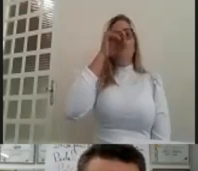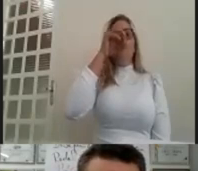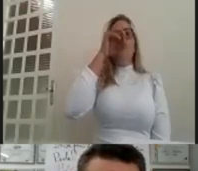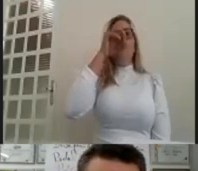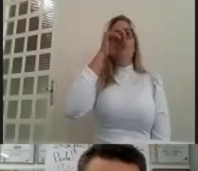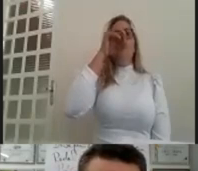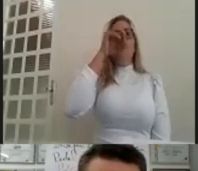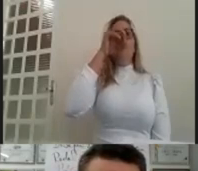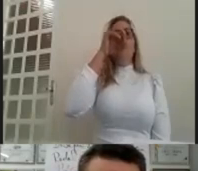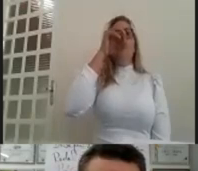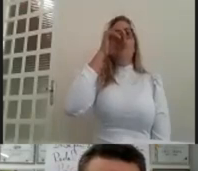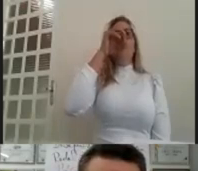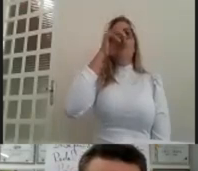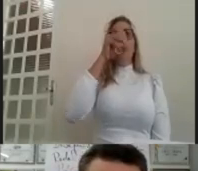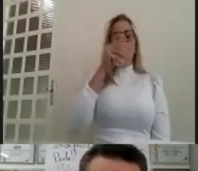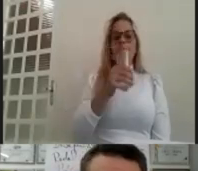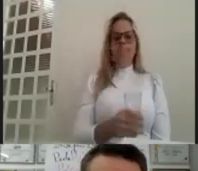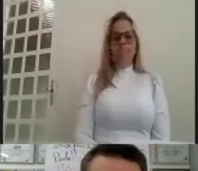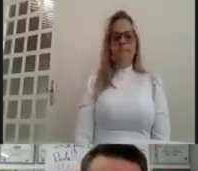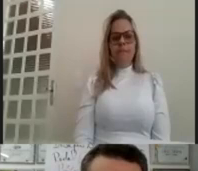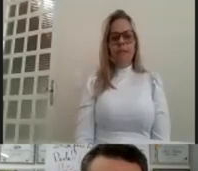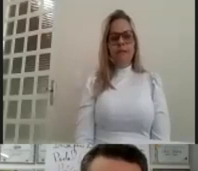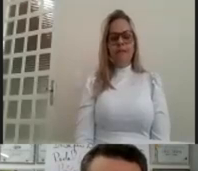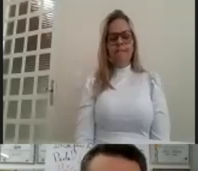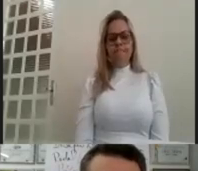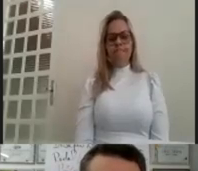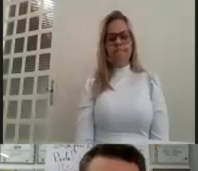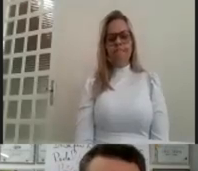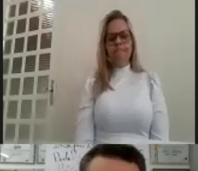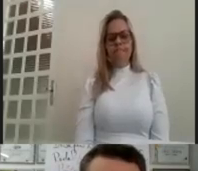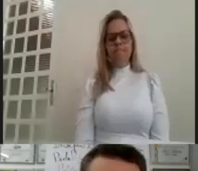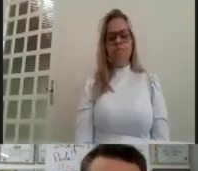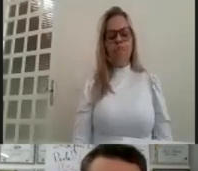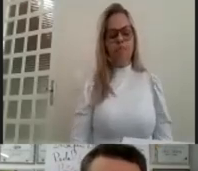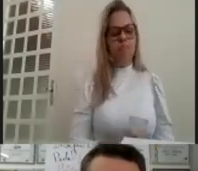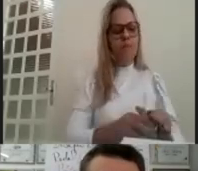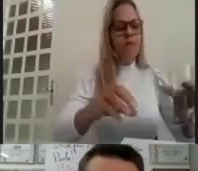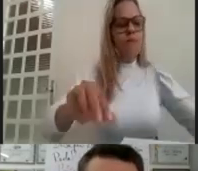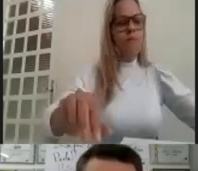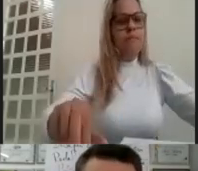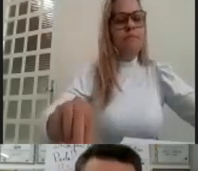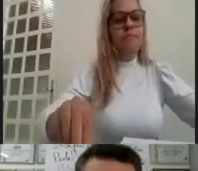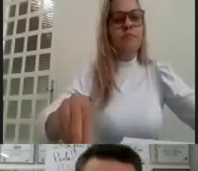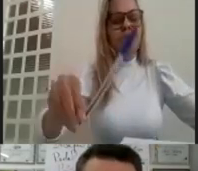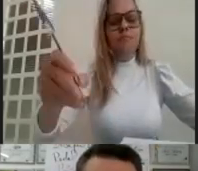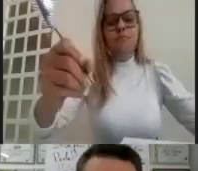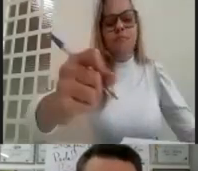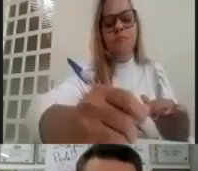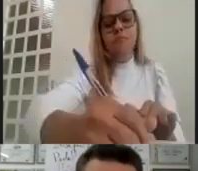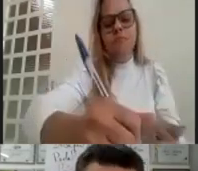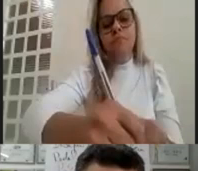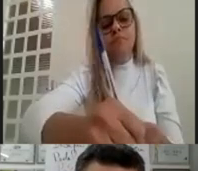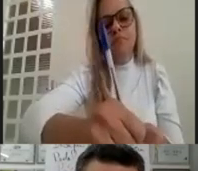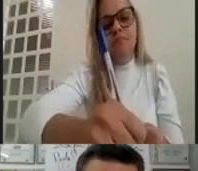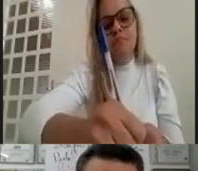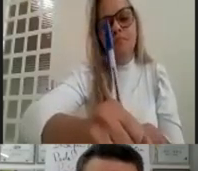estava me sentindo ruim, e acompanhando as suas aulas, eu fui para os cinco elementos. Uhum. Eu sempre fui e tomei chá, eu sou muito de fazer chá,